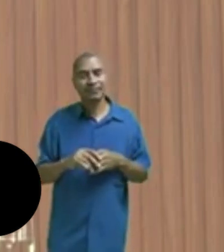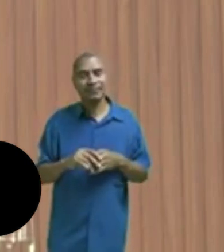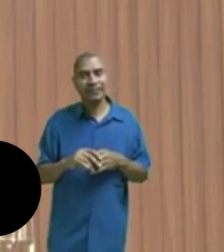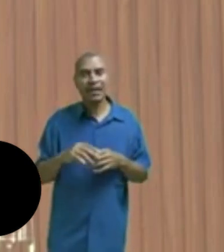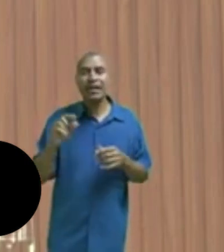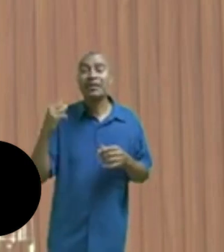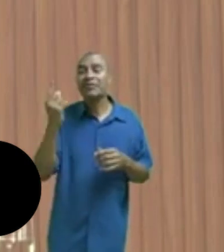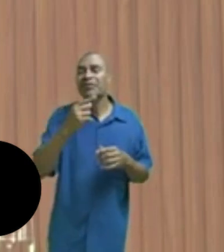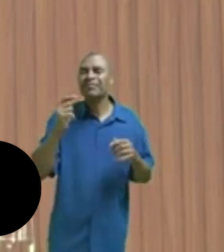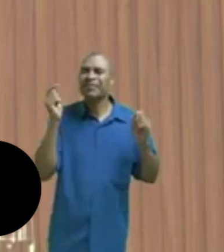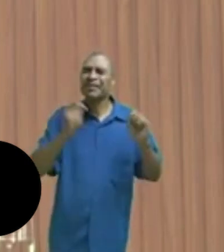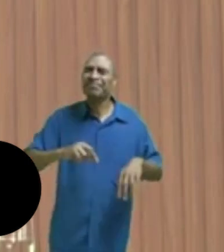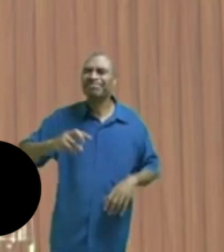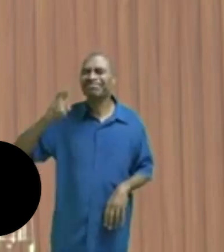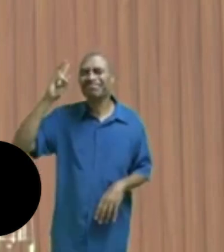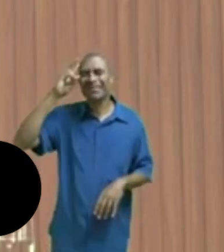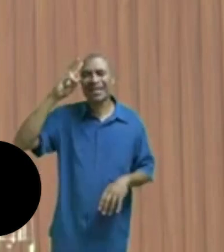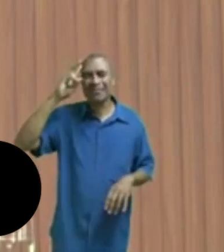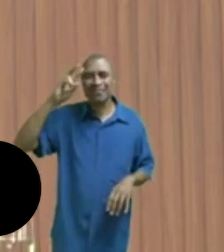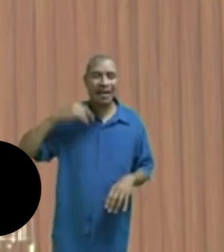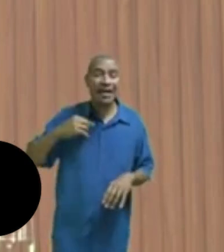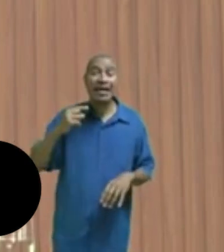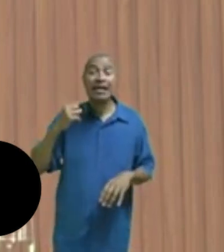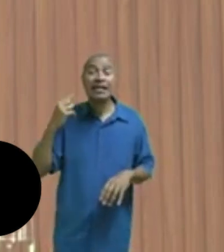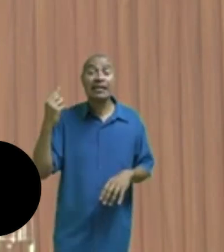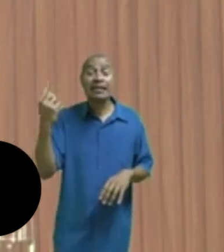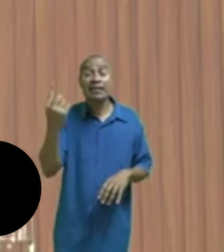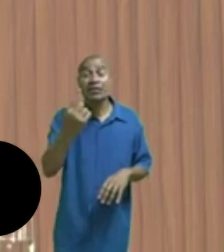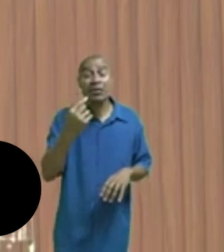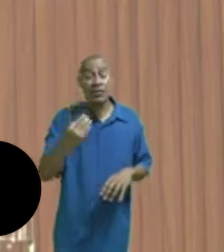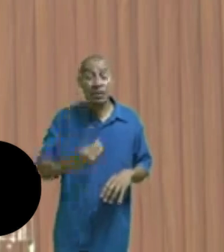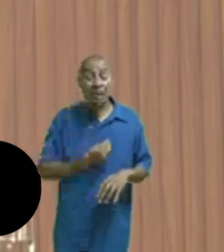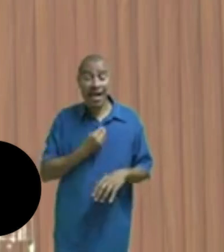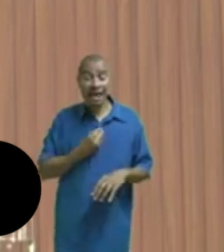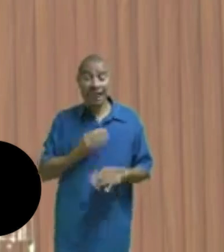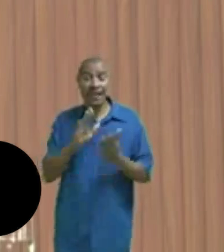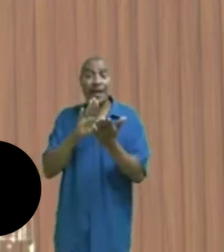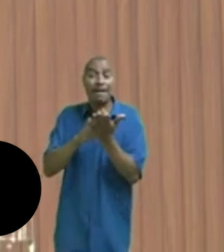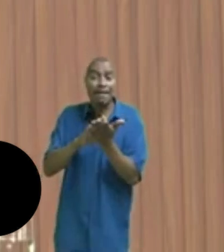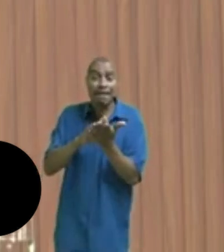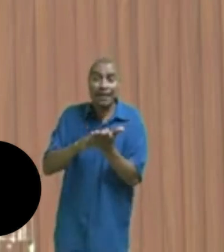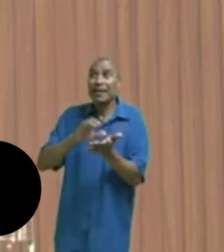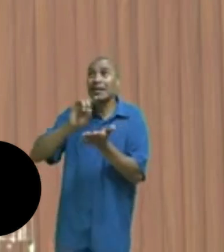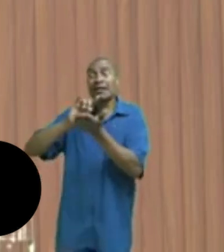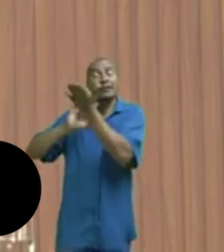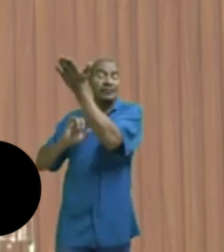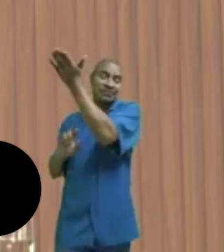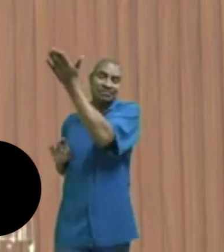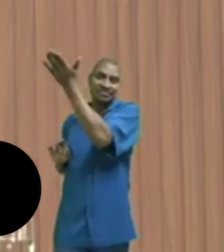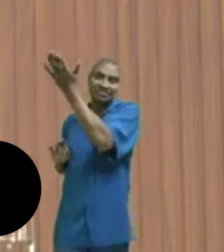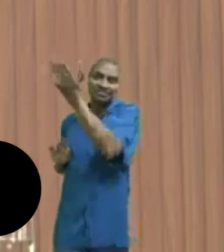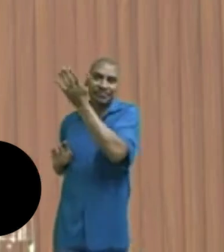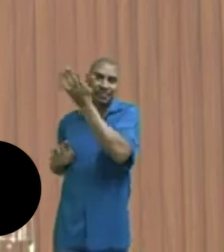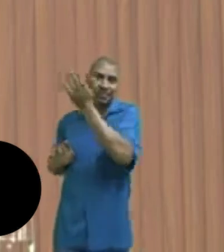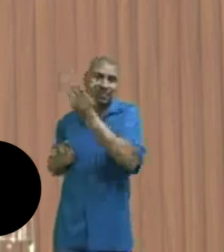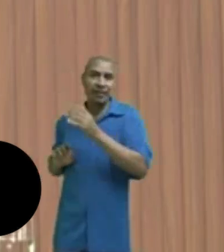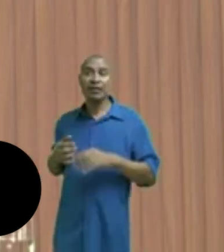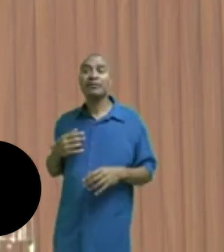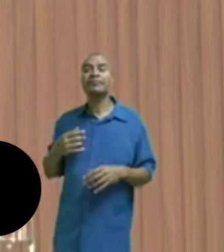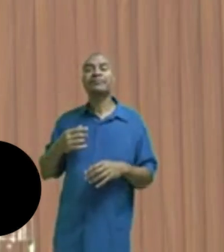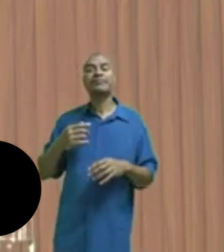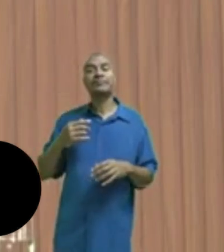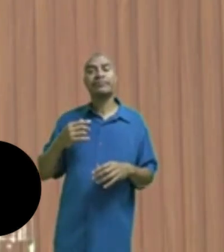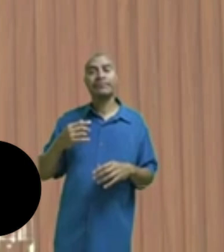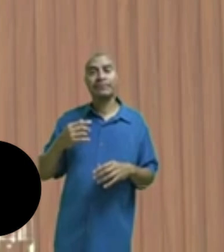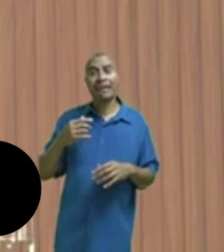nos lembremos mais uma vez quem nós somos. Nós passaremos esse templo